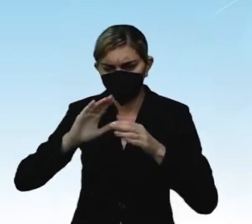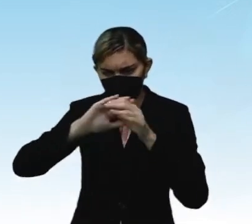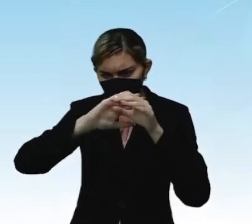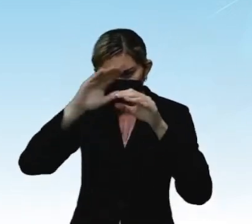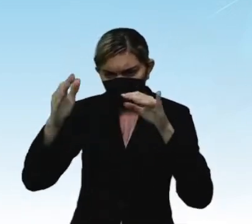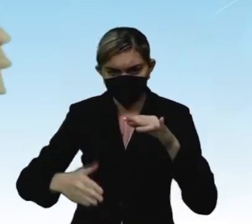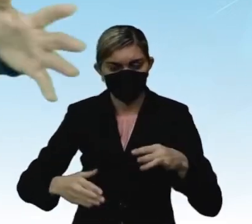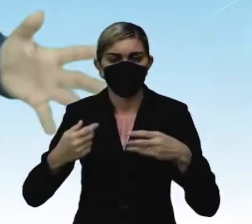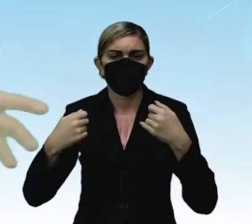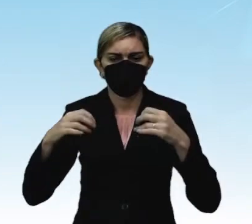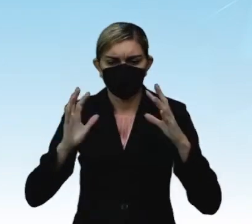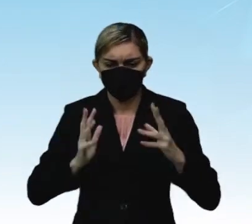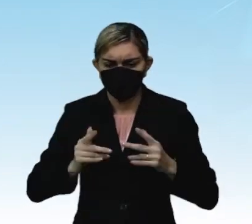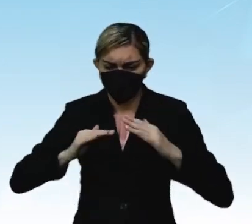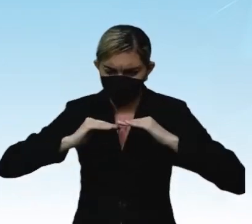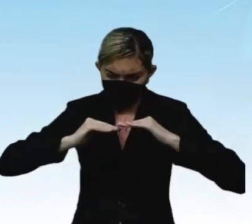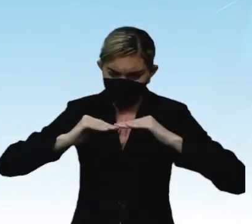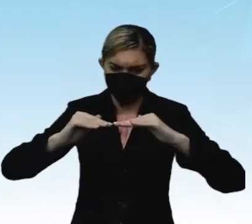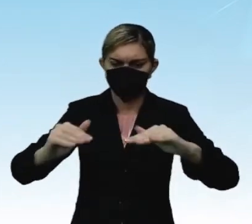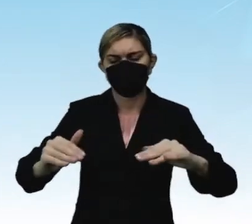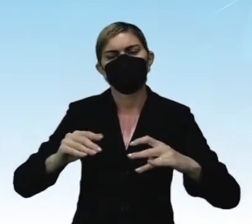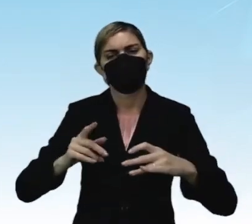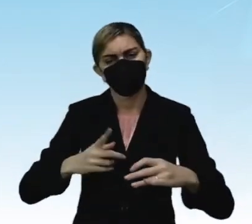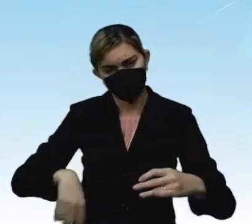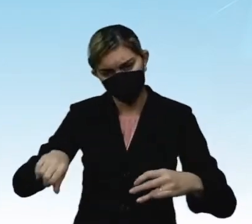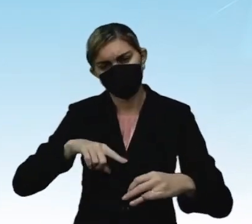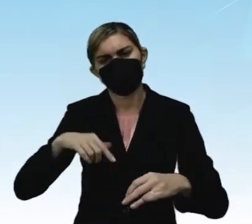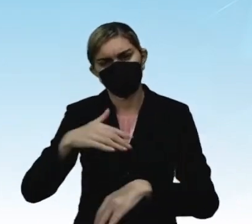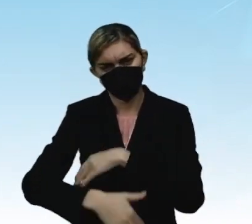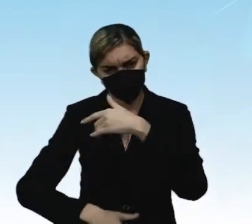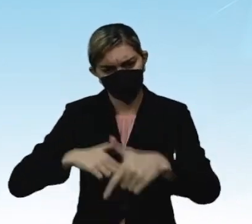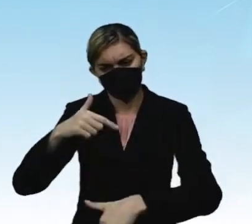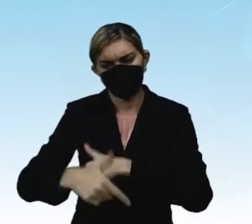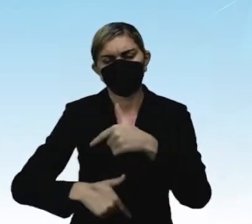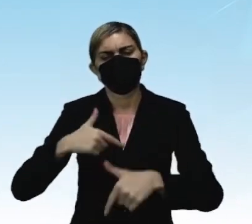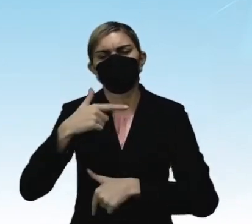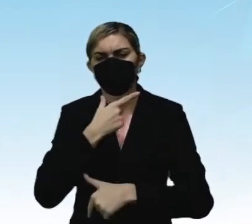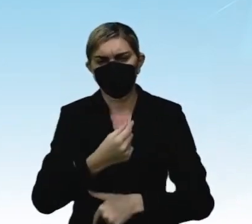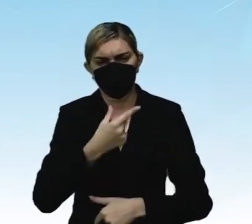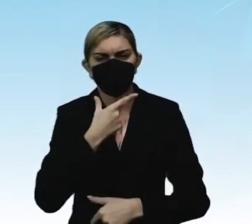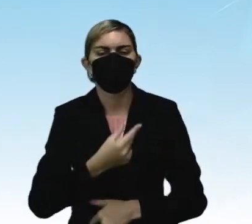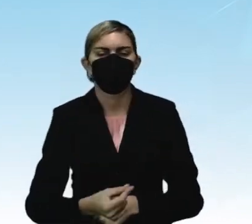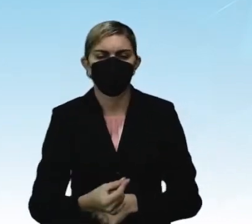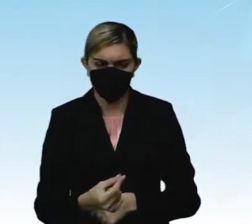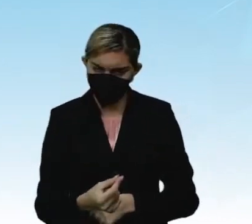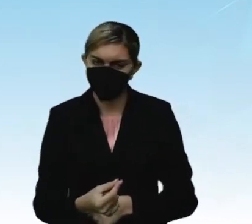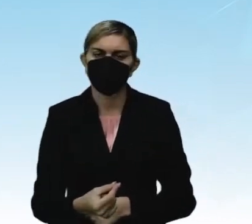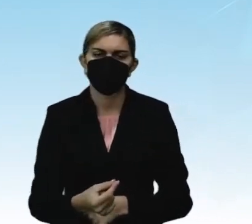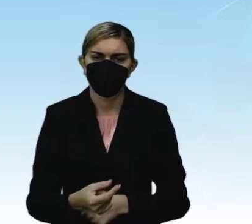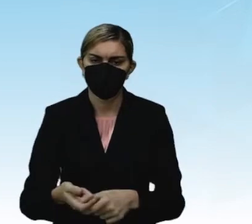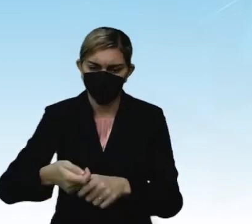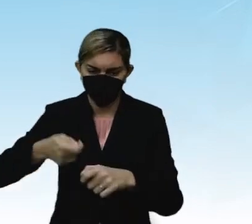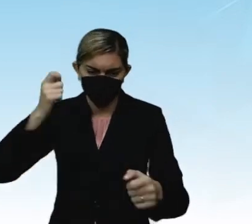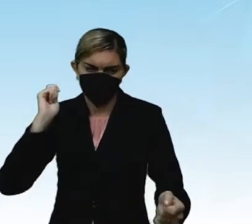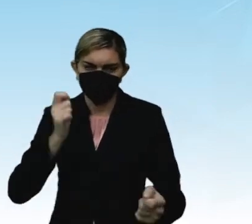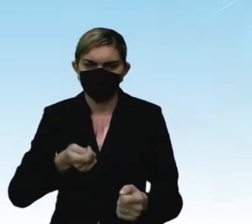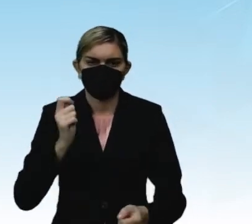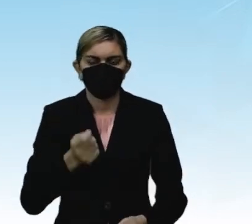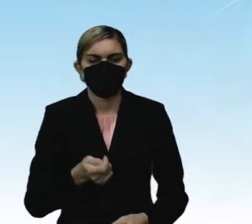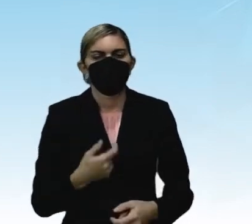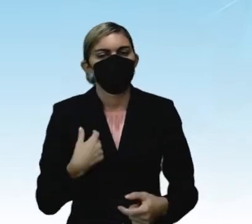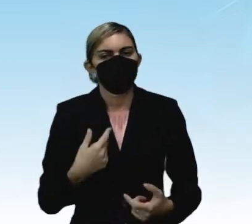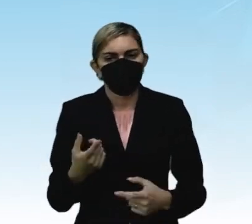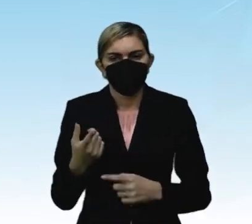eles precisam fazer uma limpeza do terreno, então tudo isso é serviço do homem. Guerrilhar também, pescar também